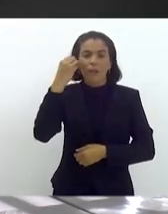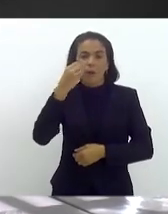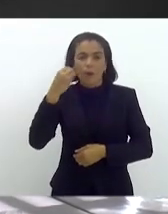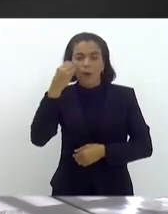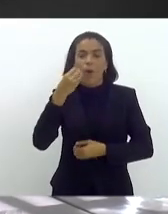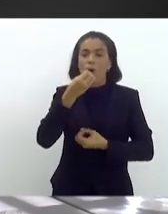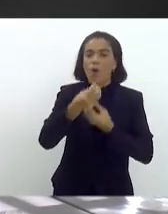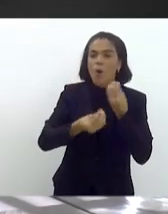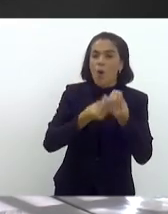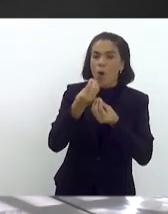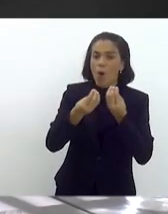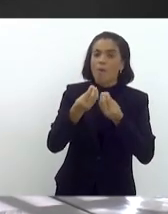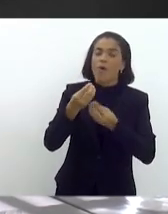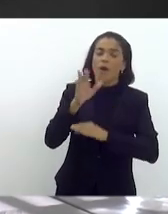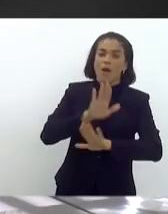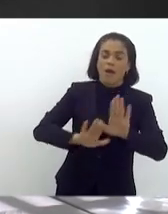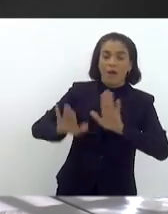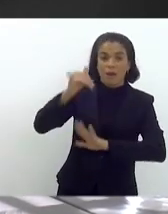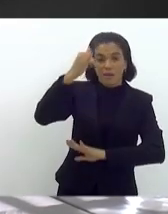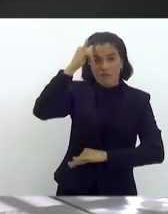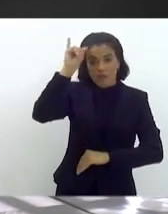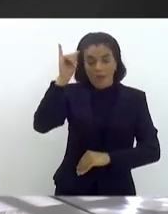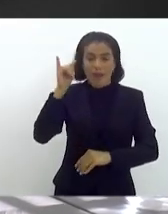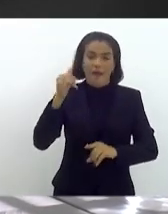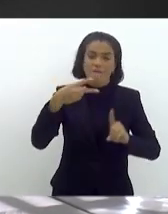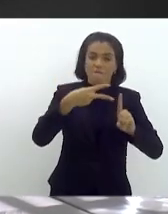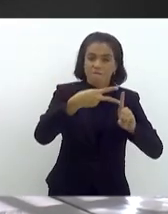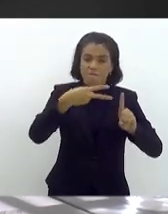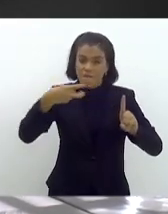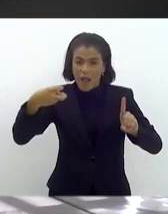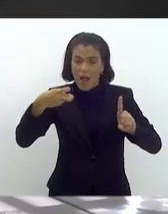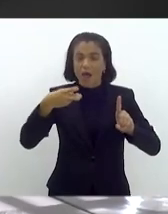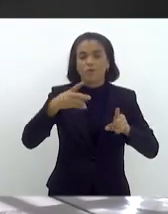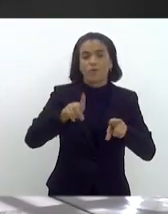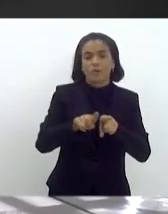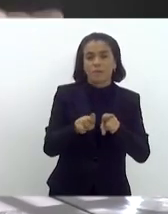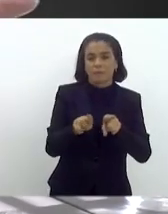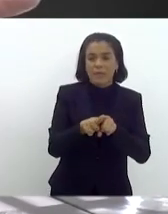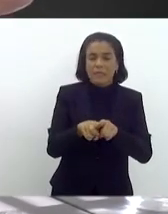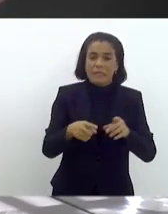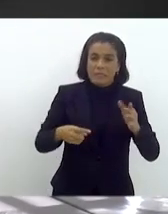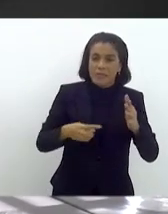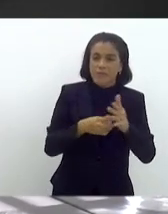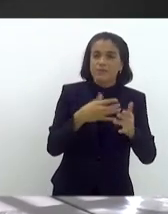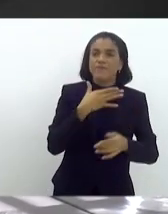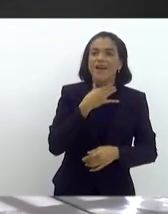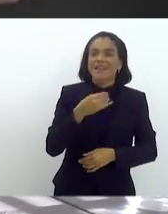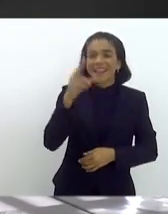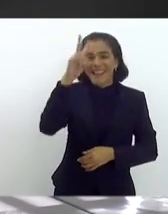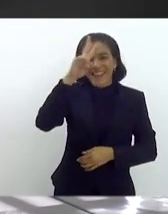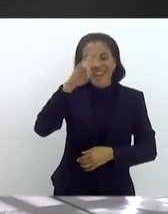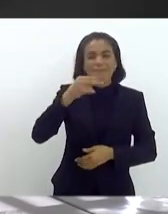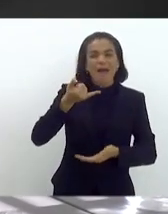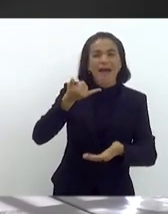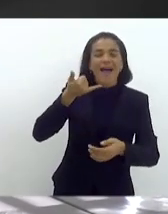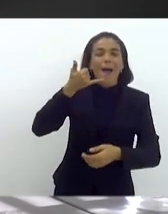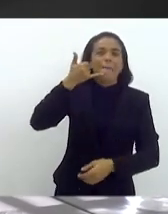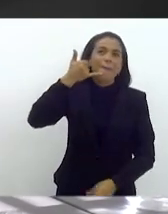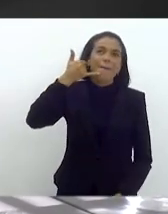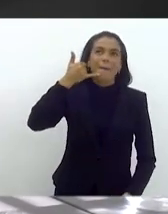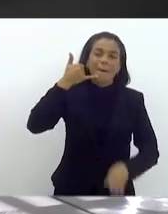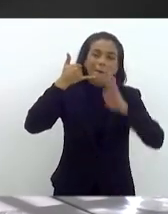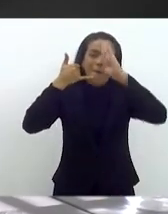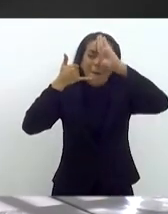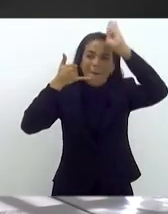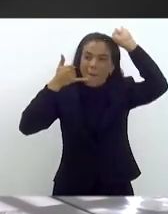evitar desses casos de fraude né de denúncias falsas ela no caso do Trote do telefone para o bombeiro